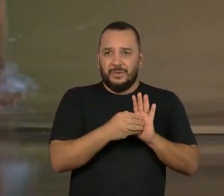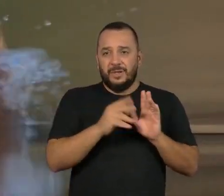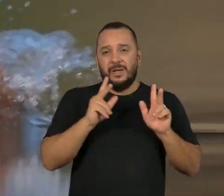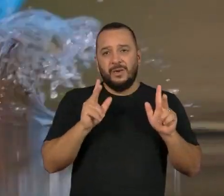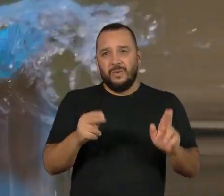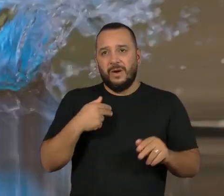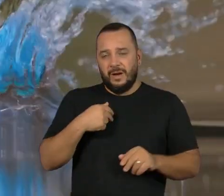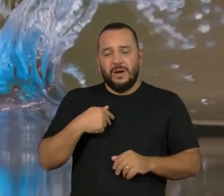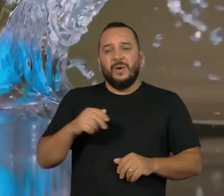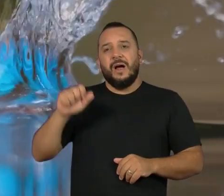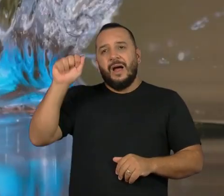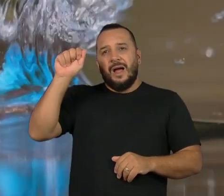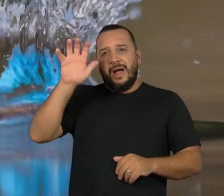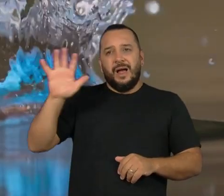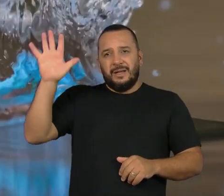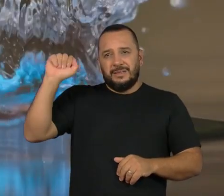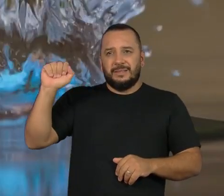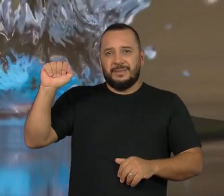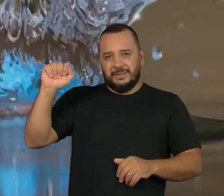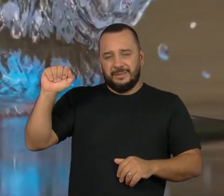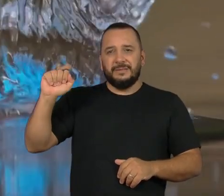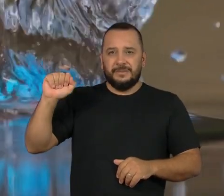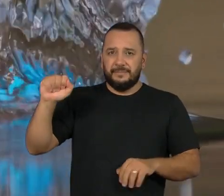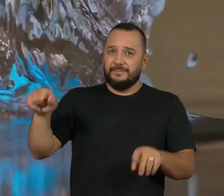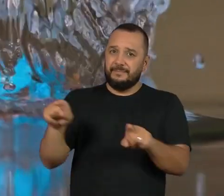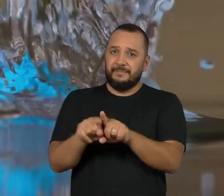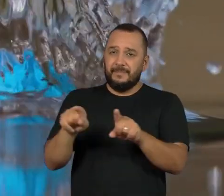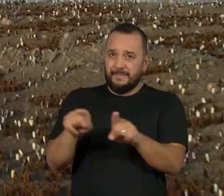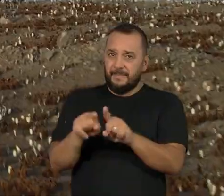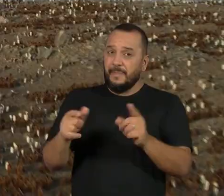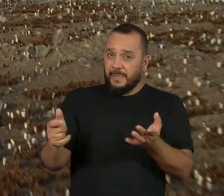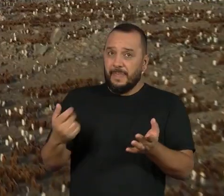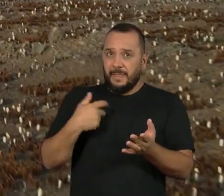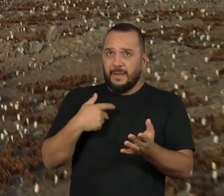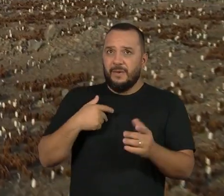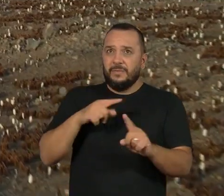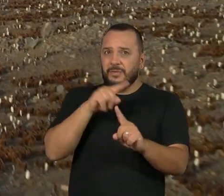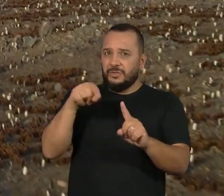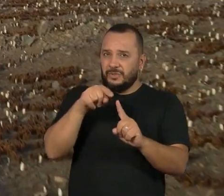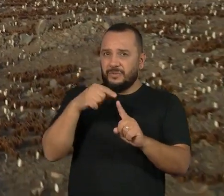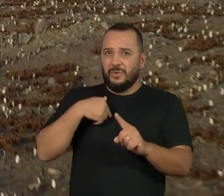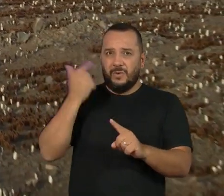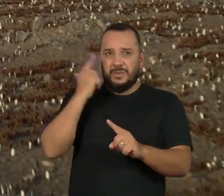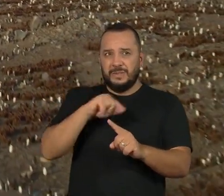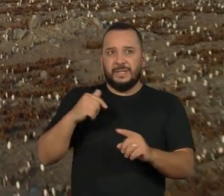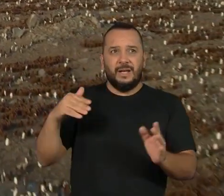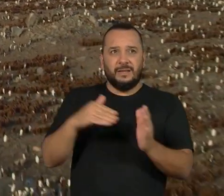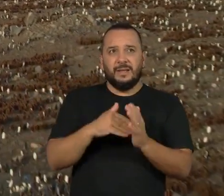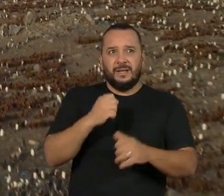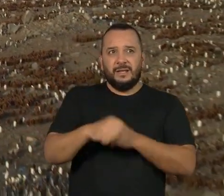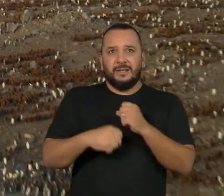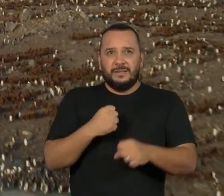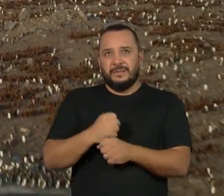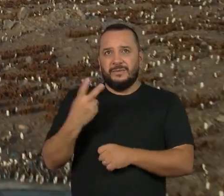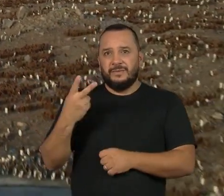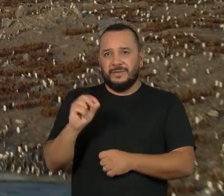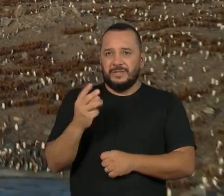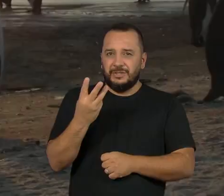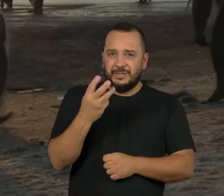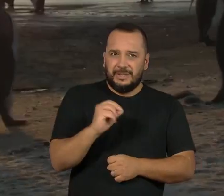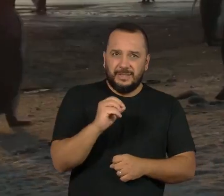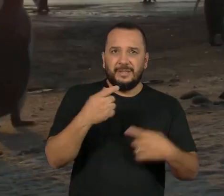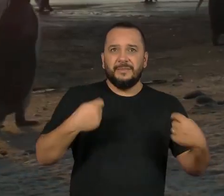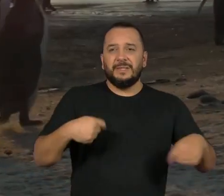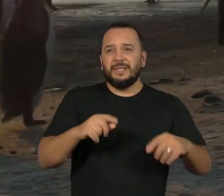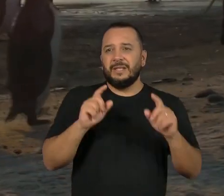Para que as metas do Marco Global da Biodiversidade sejam atingidas até 2030, a gente precisaria algo em